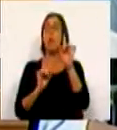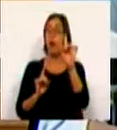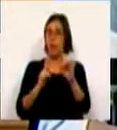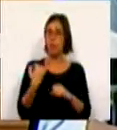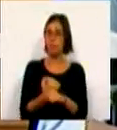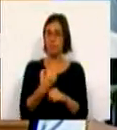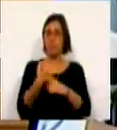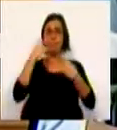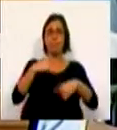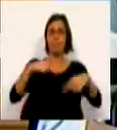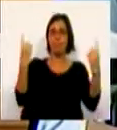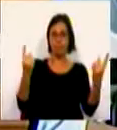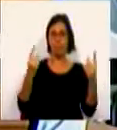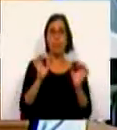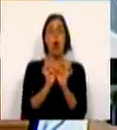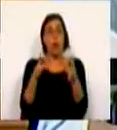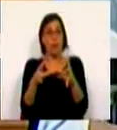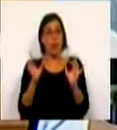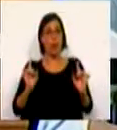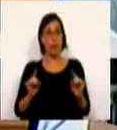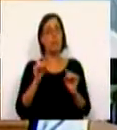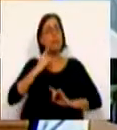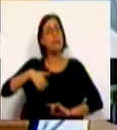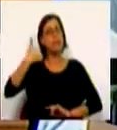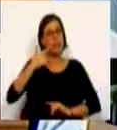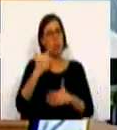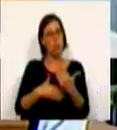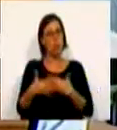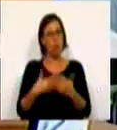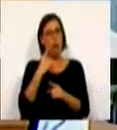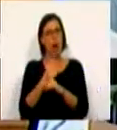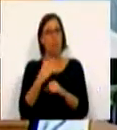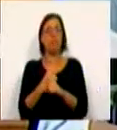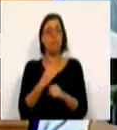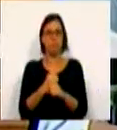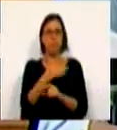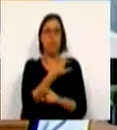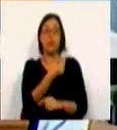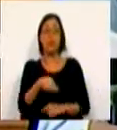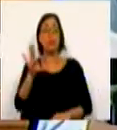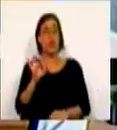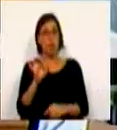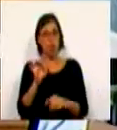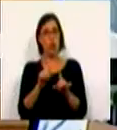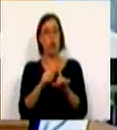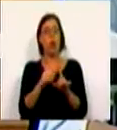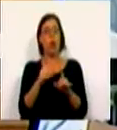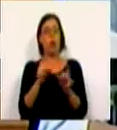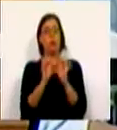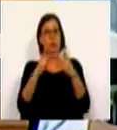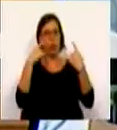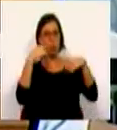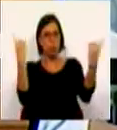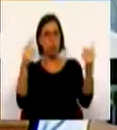dos serviços públicos online. É essencial continuarmos a trabalhar em 2018 nos sites públicos para